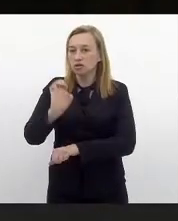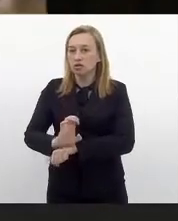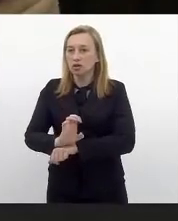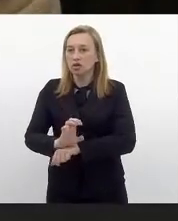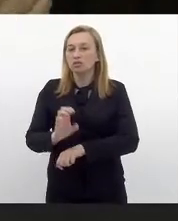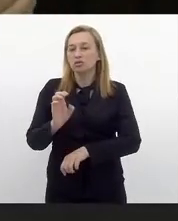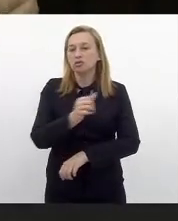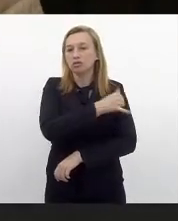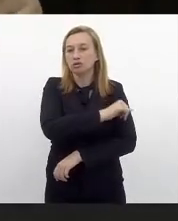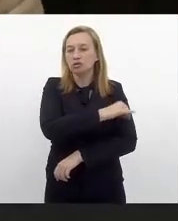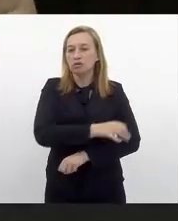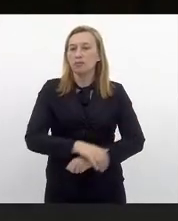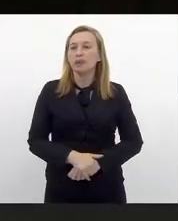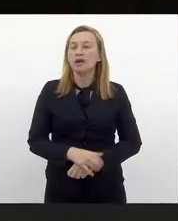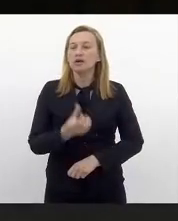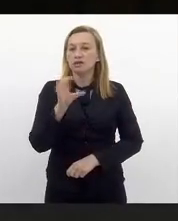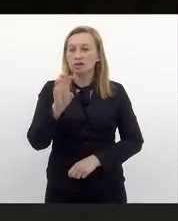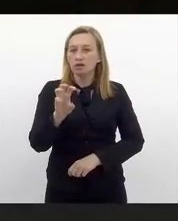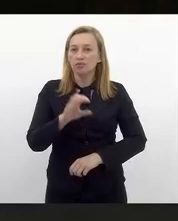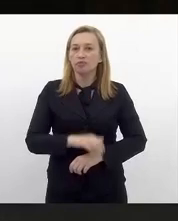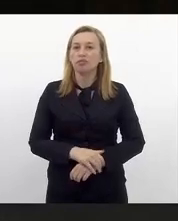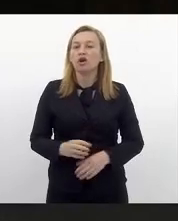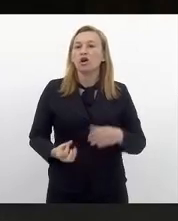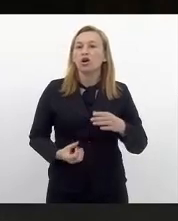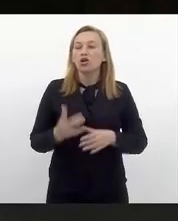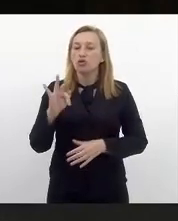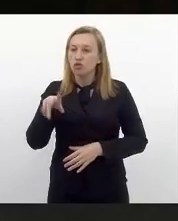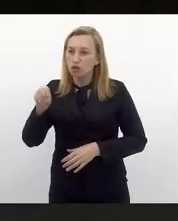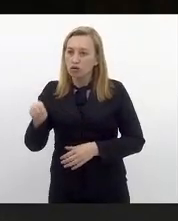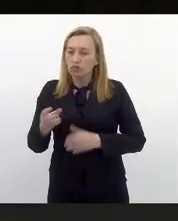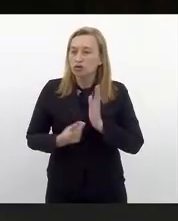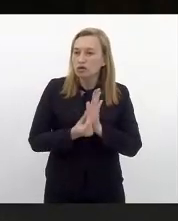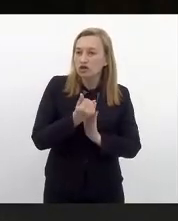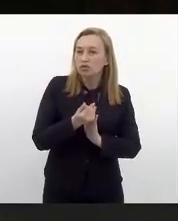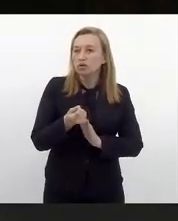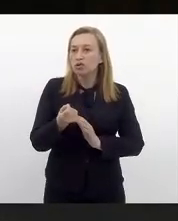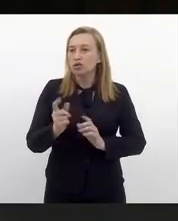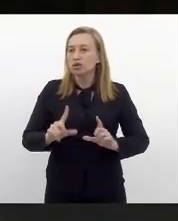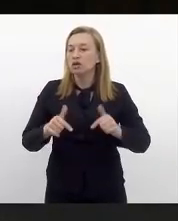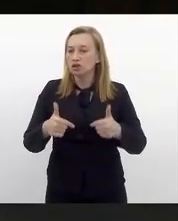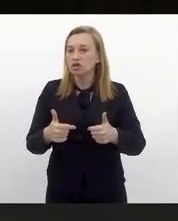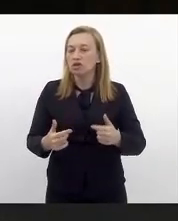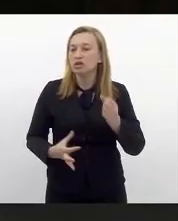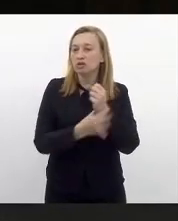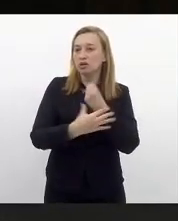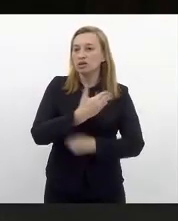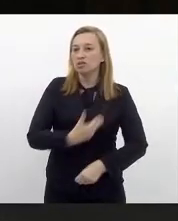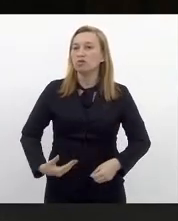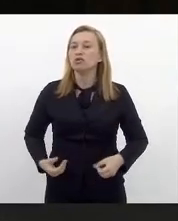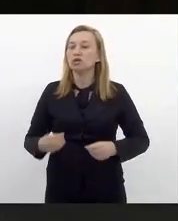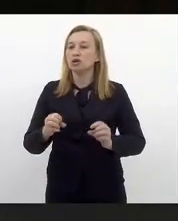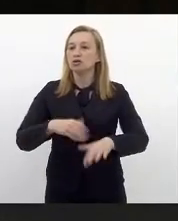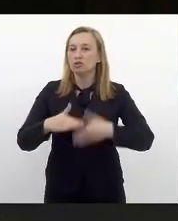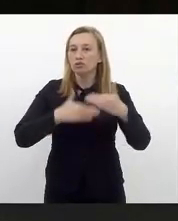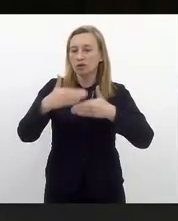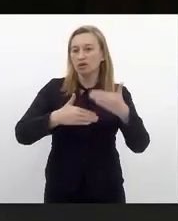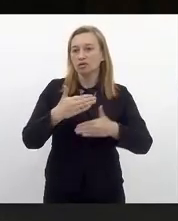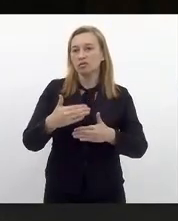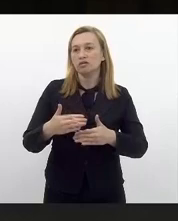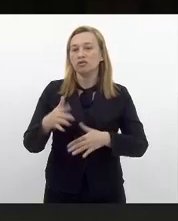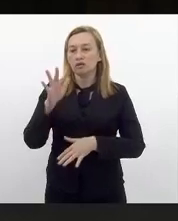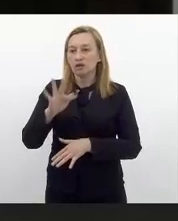do estado do Rio de Janeiro cê fundo Estadual de investimento e ações segurança pública e Desenvolvimento Social fised